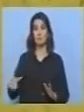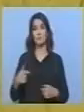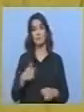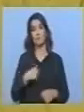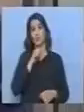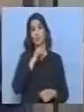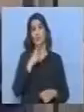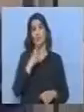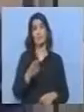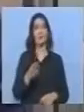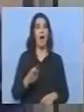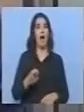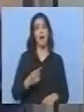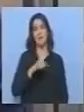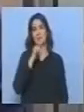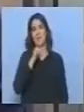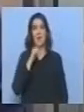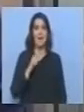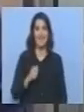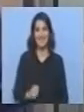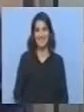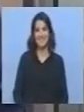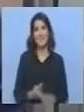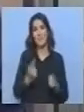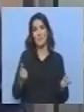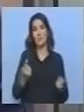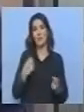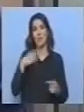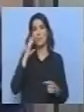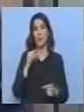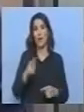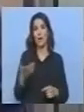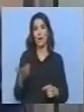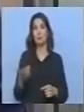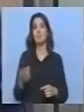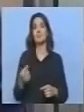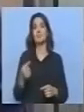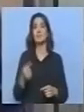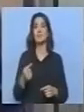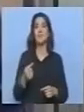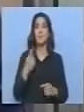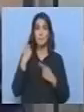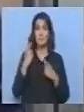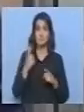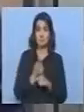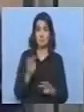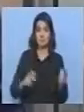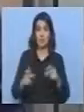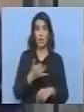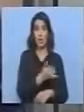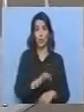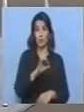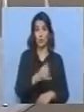eu provavelmente diria dificilmente, porque acho que, especialmente, considerando que no meio disto tudo, desde